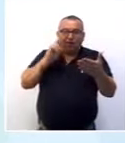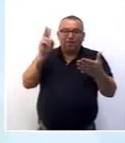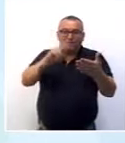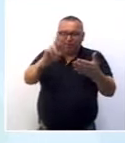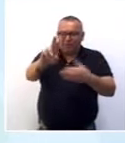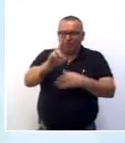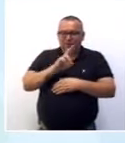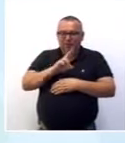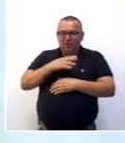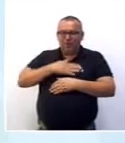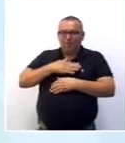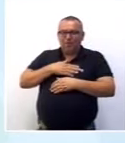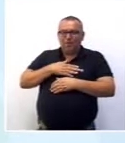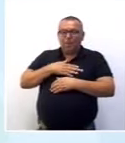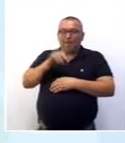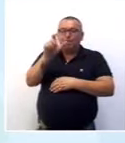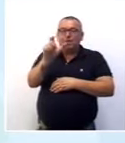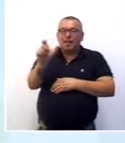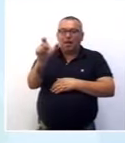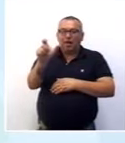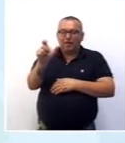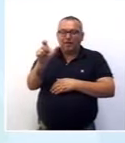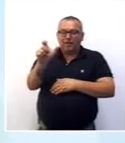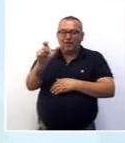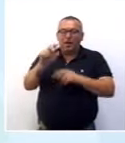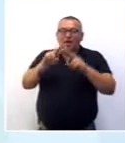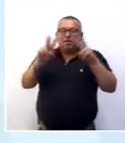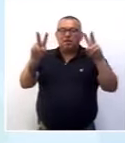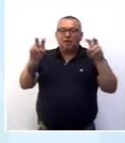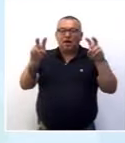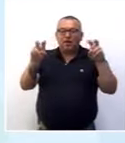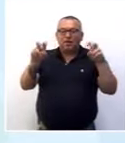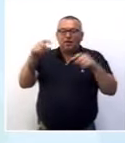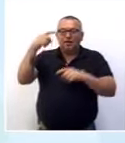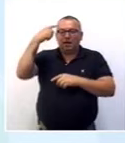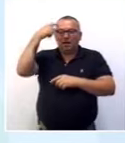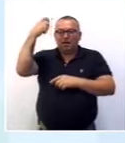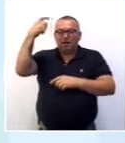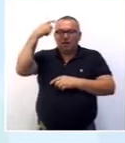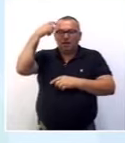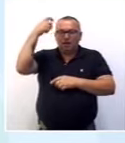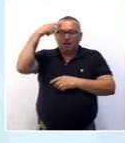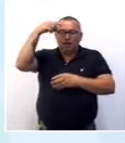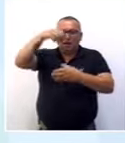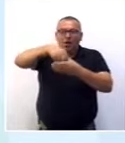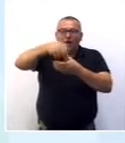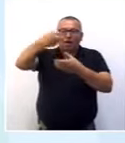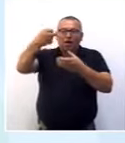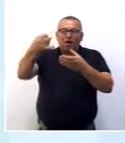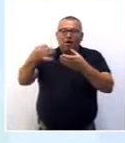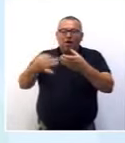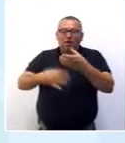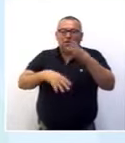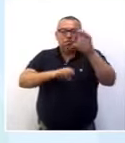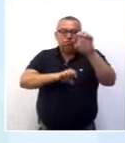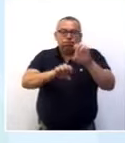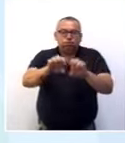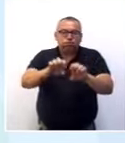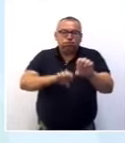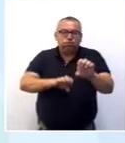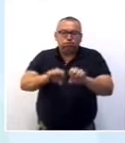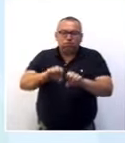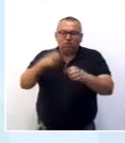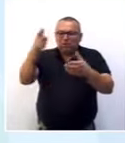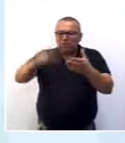para a gente. Palavras, temas, ideias, conteúdos, estrutura,